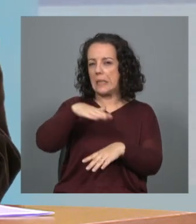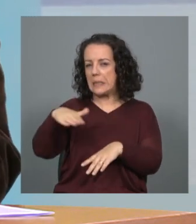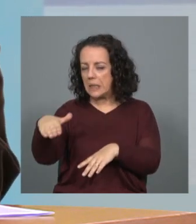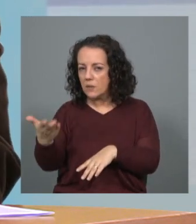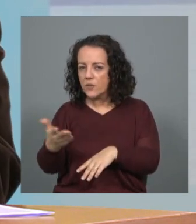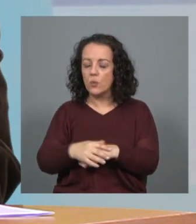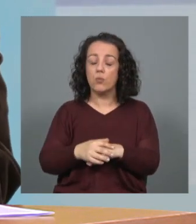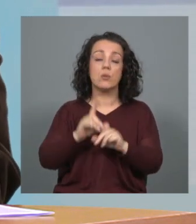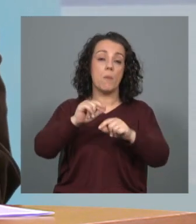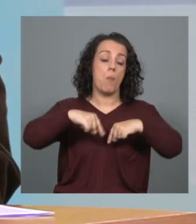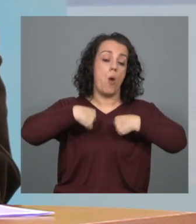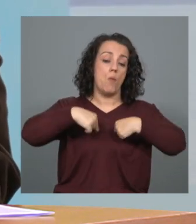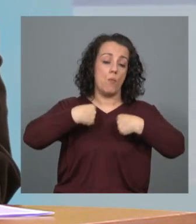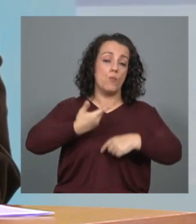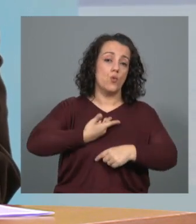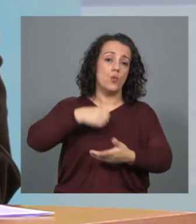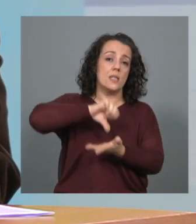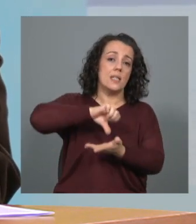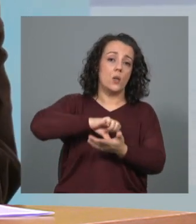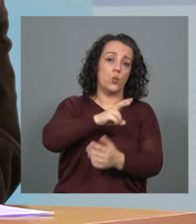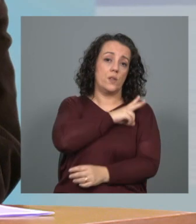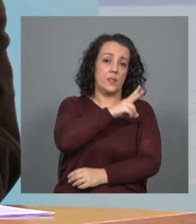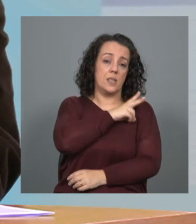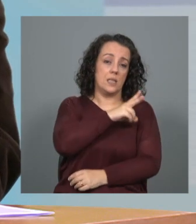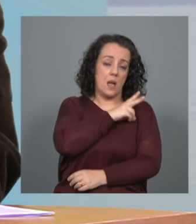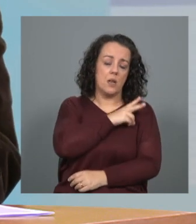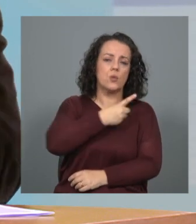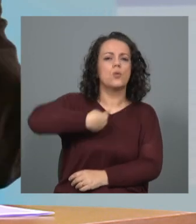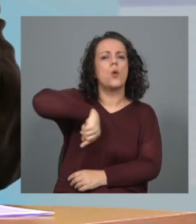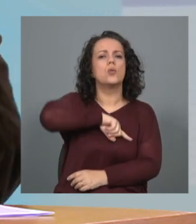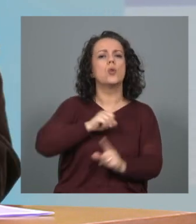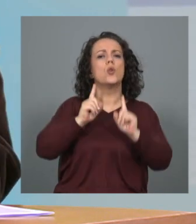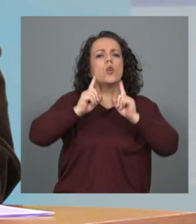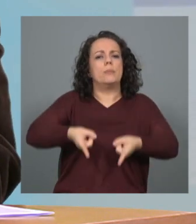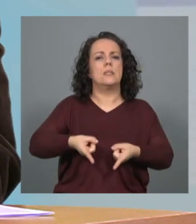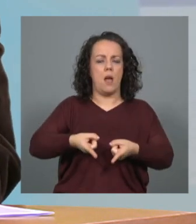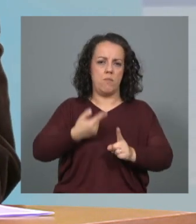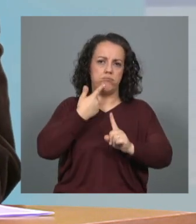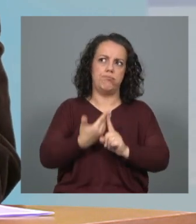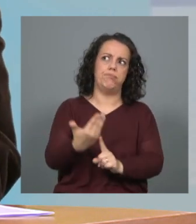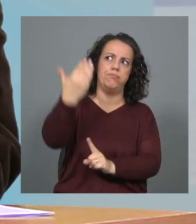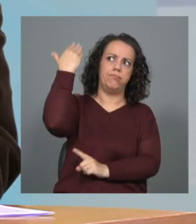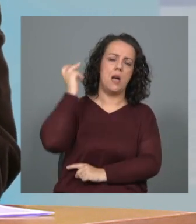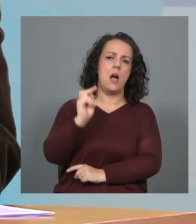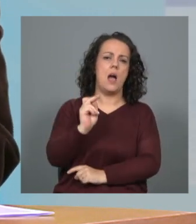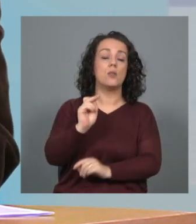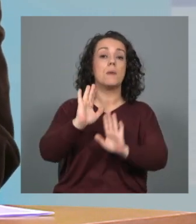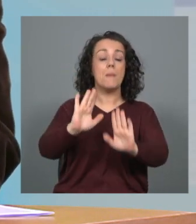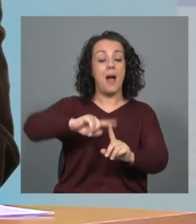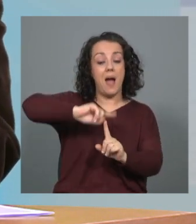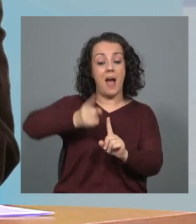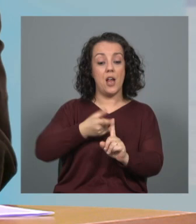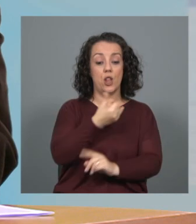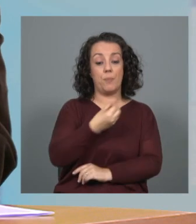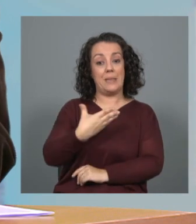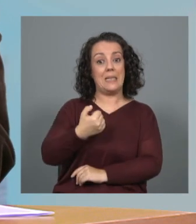Nós próprios, como centro universitário, começámos já há muitos anos a trabalhar nesta área, mas desde 2015, por exemplo,